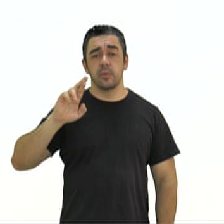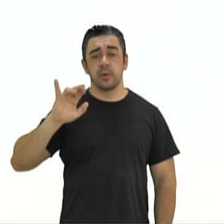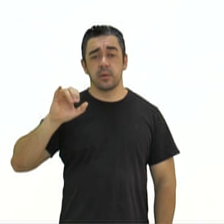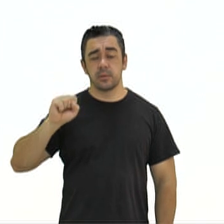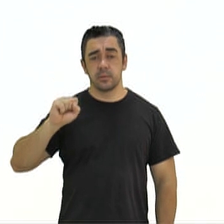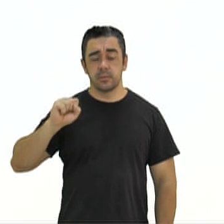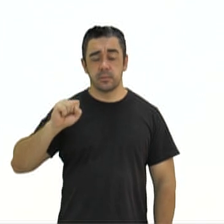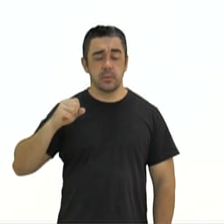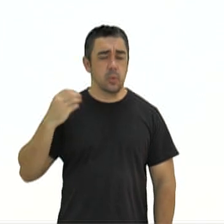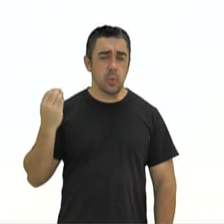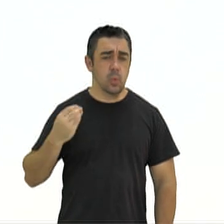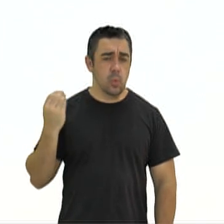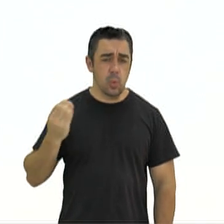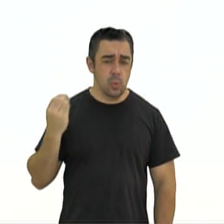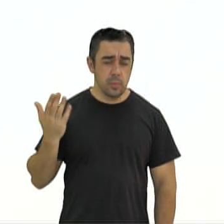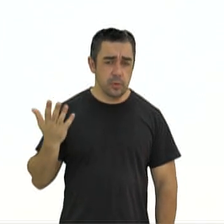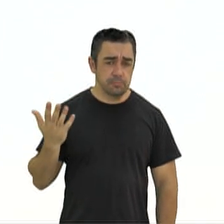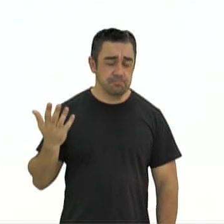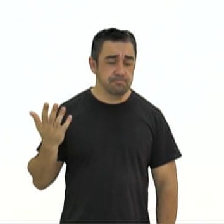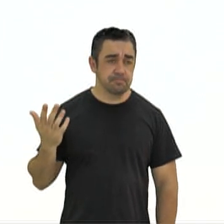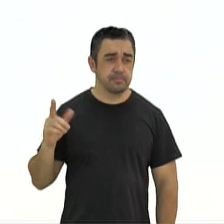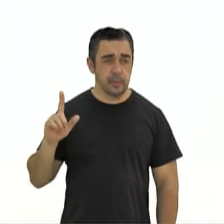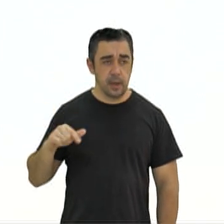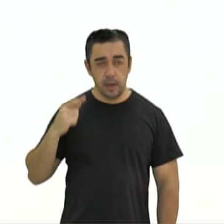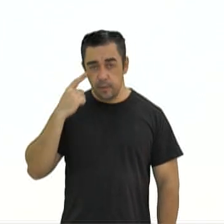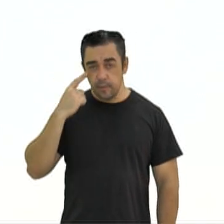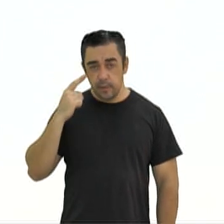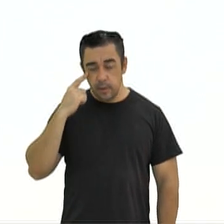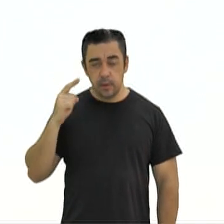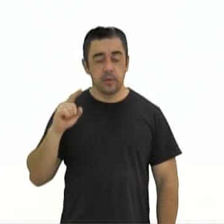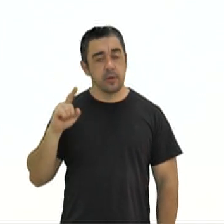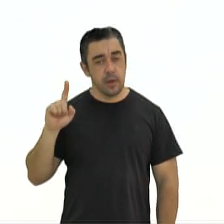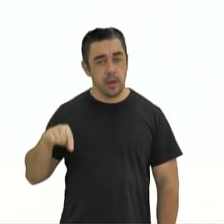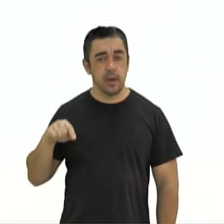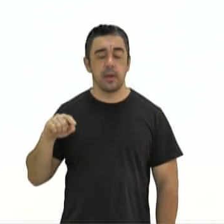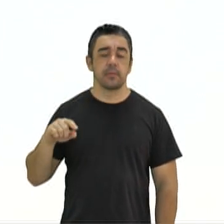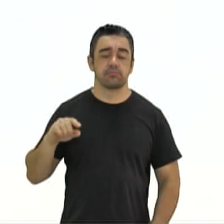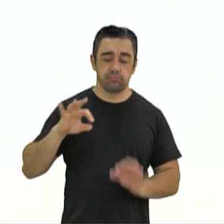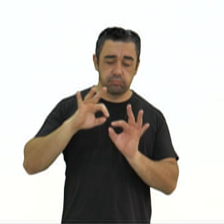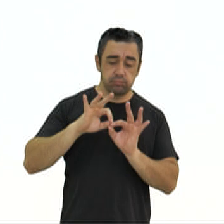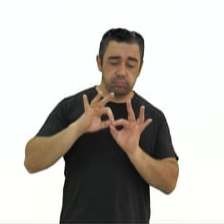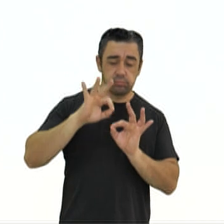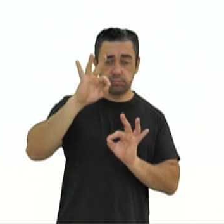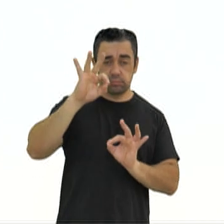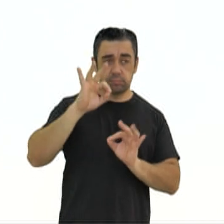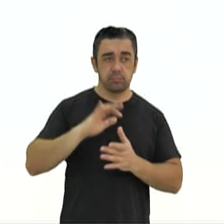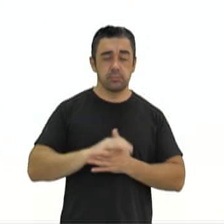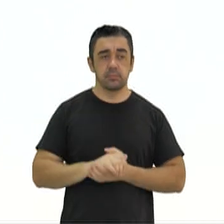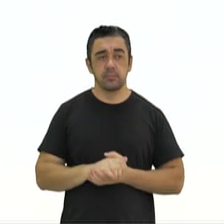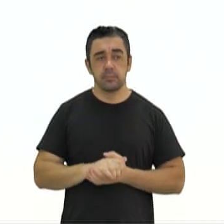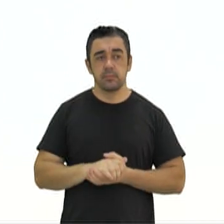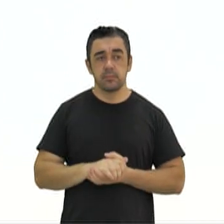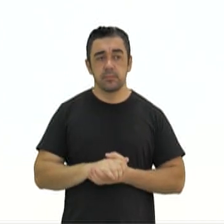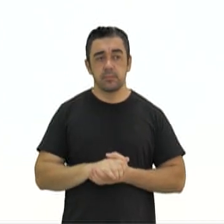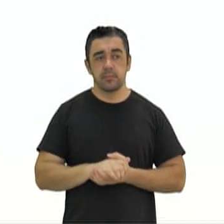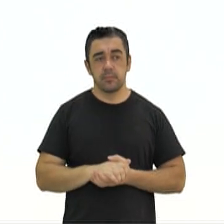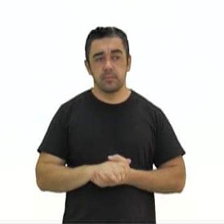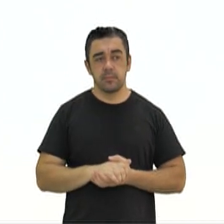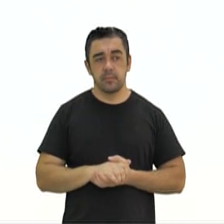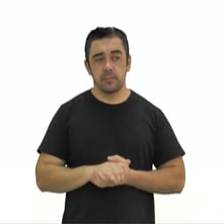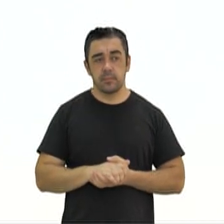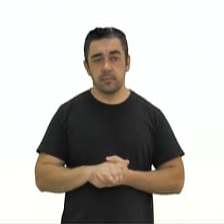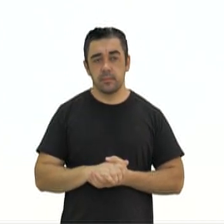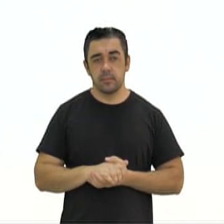aqui da face? A altura da face, né? Lembrar que é o nosso apótema. Ele é, aqui, usando Pitágoras,